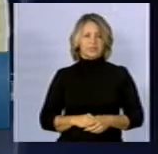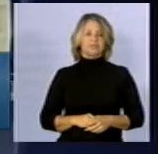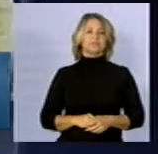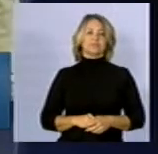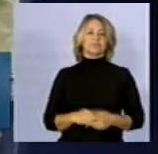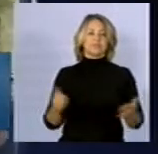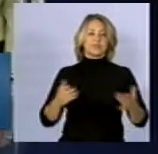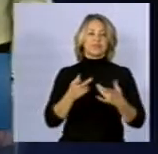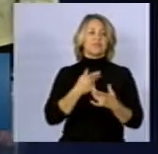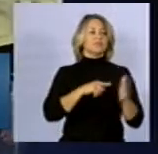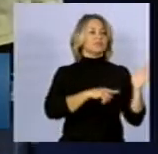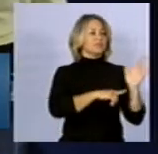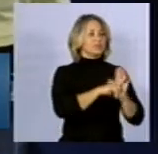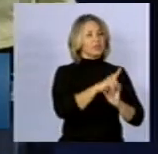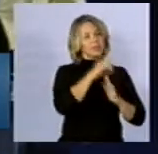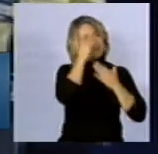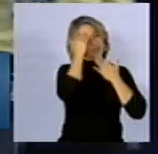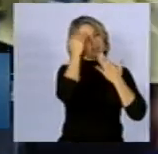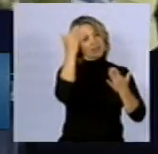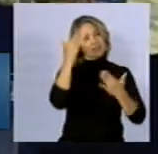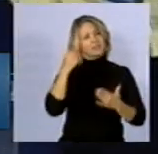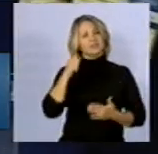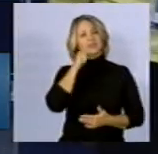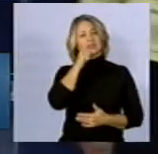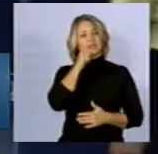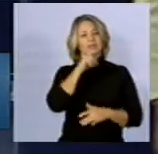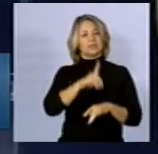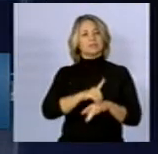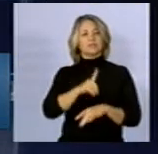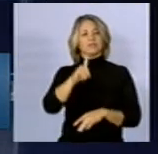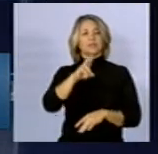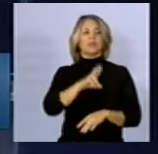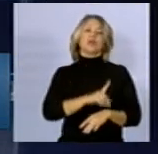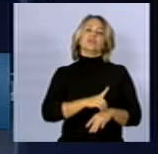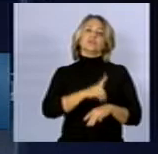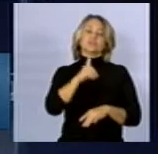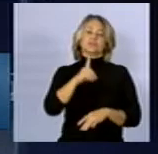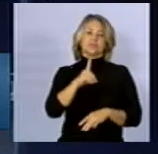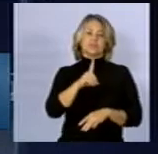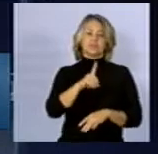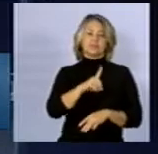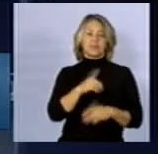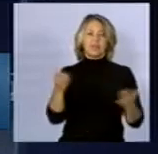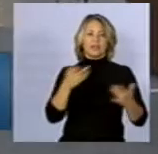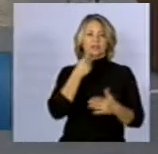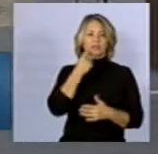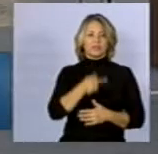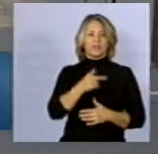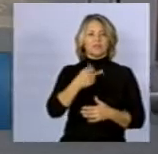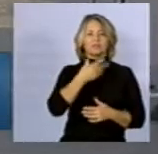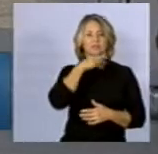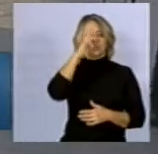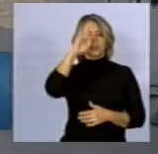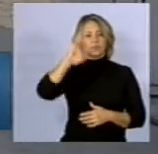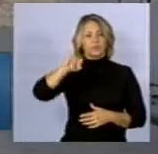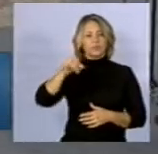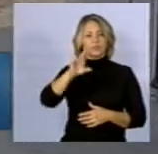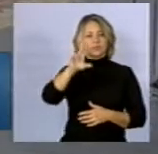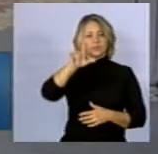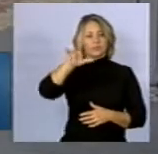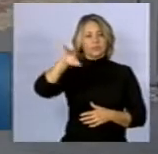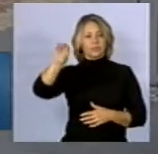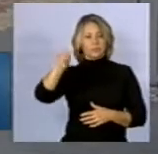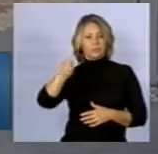gostaria de fazer alguma pergunta. Agradeço a doutora Ubirani Barros Otero. E ouviremos agora o doutor Júlio César Alves de